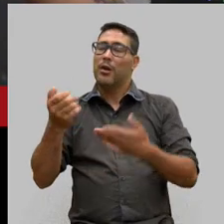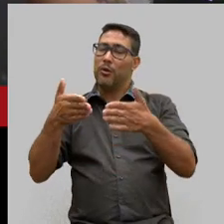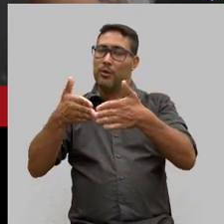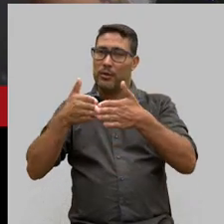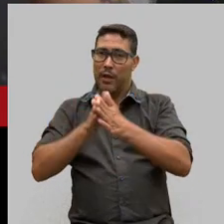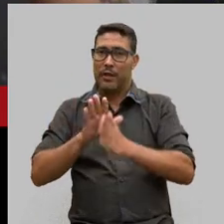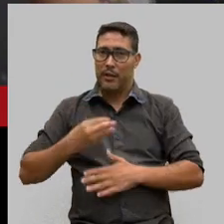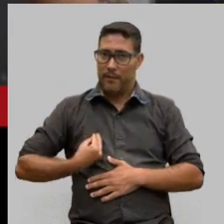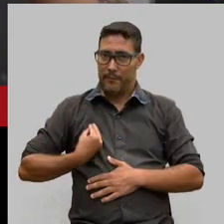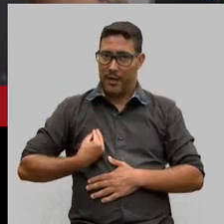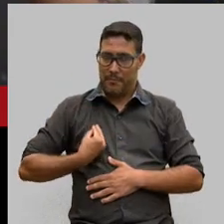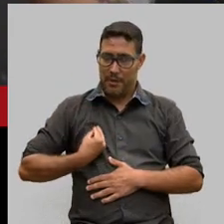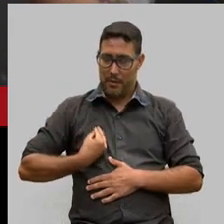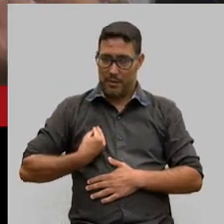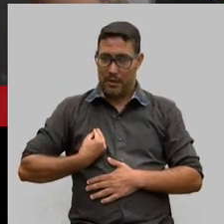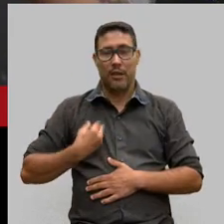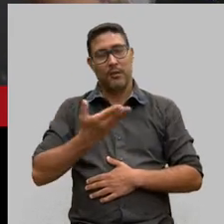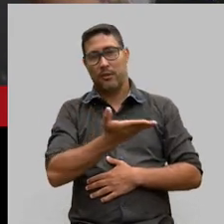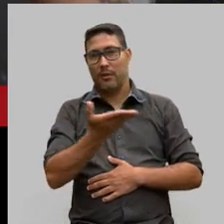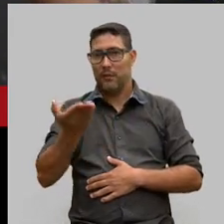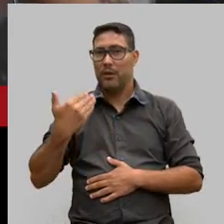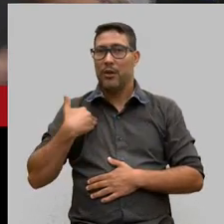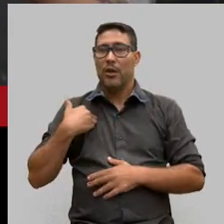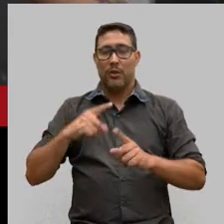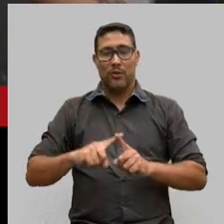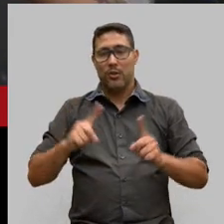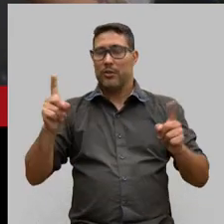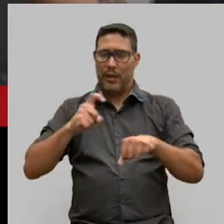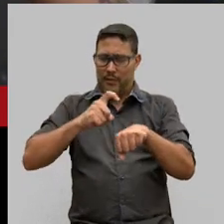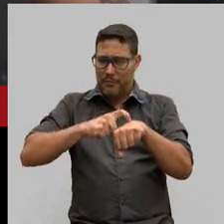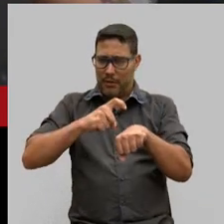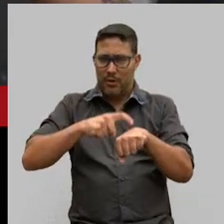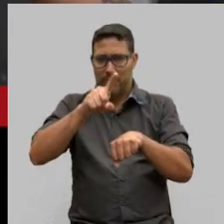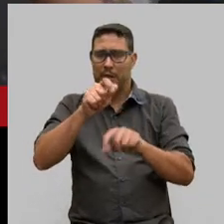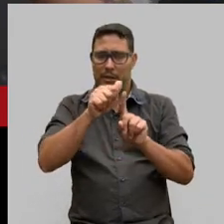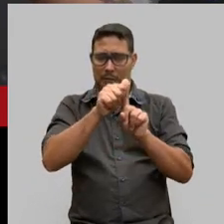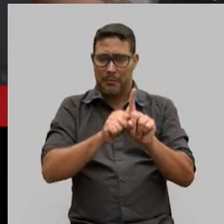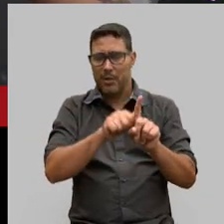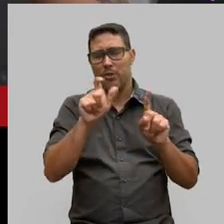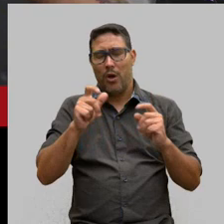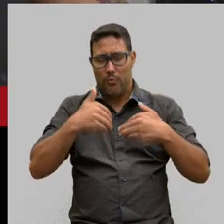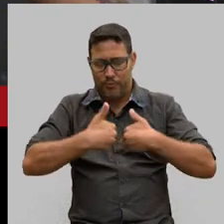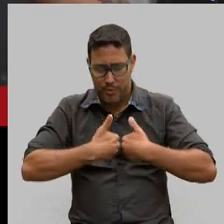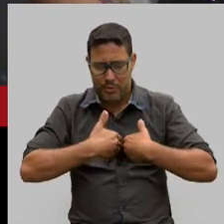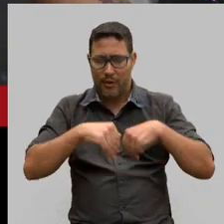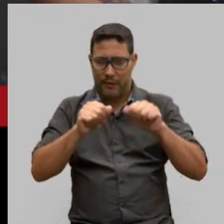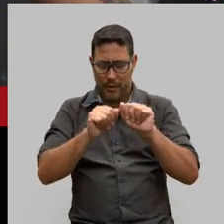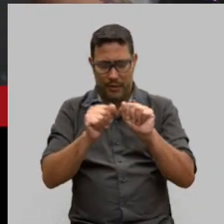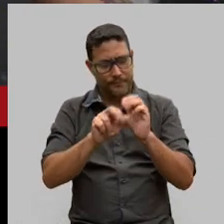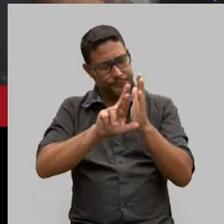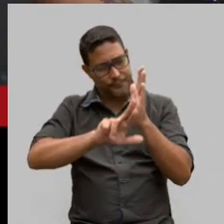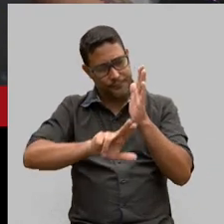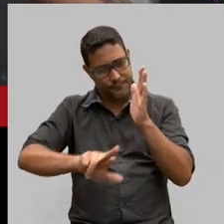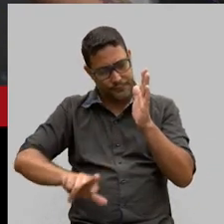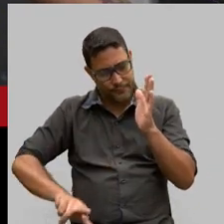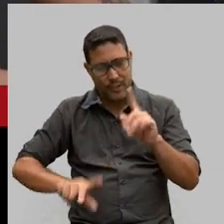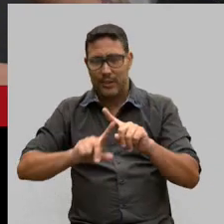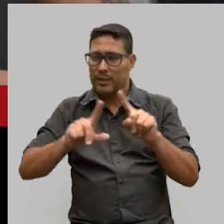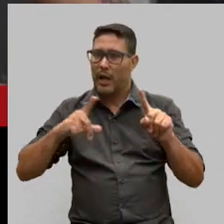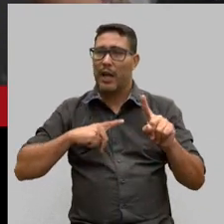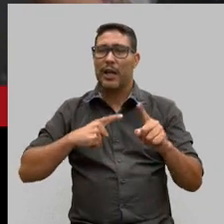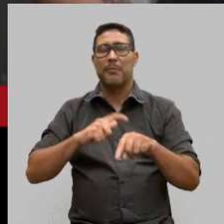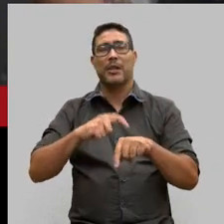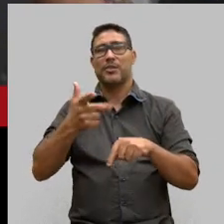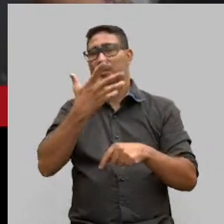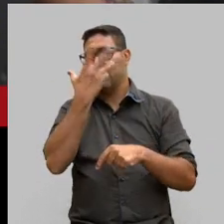sei que tá meio em cima da hora mas é porque acabou que esse mês do autismo a gente tá fazendo muitos eventos acabou passando despercebido mas